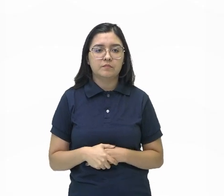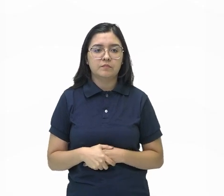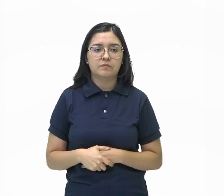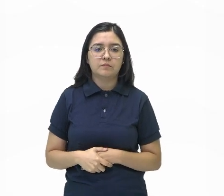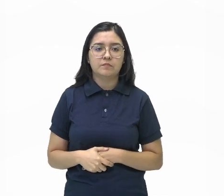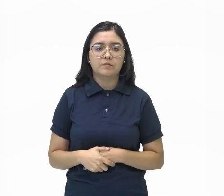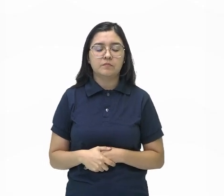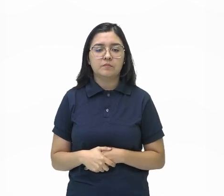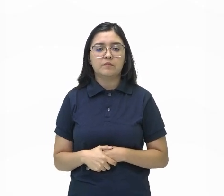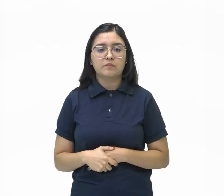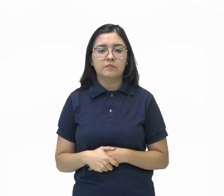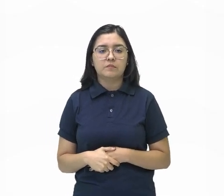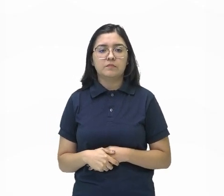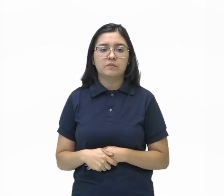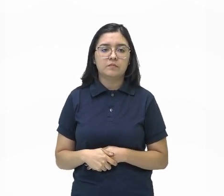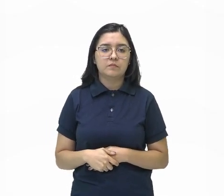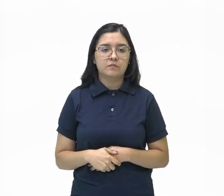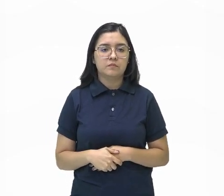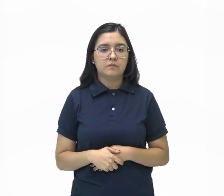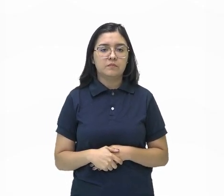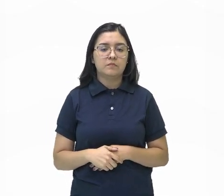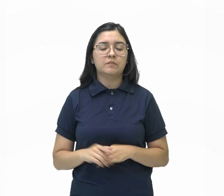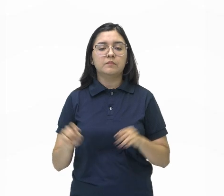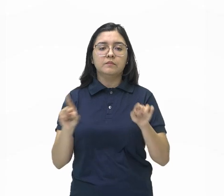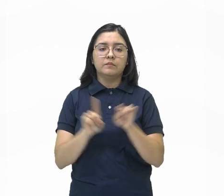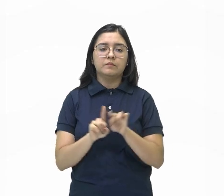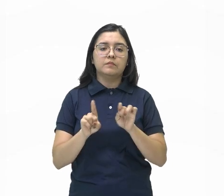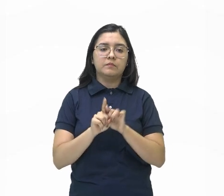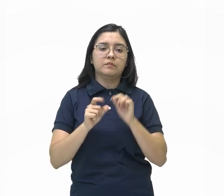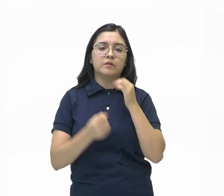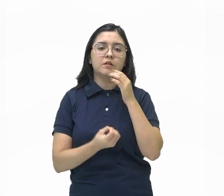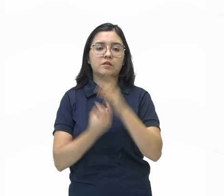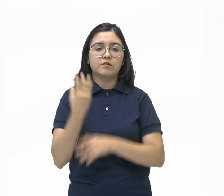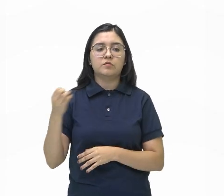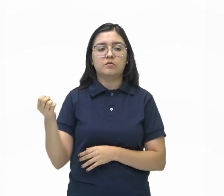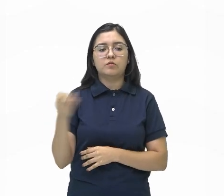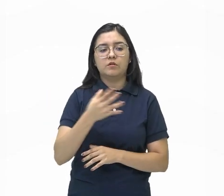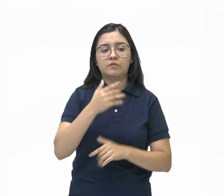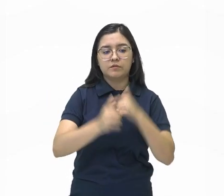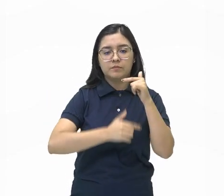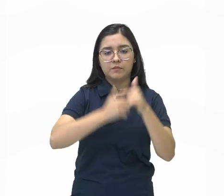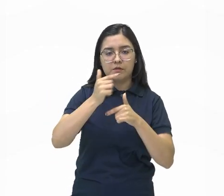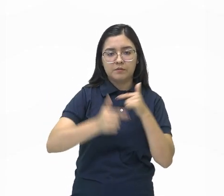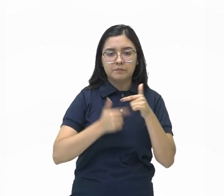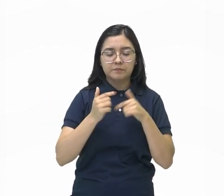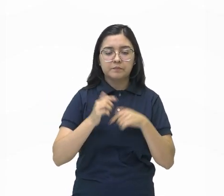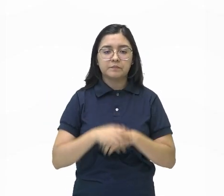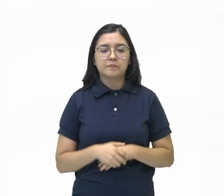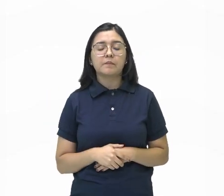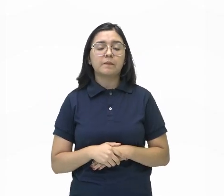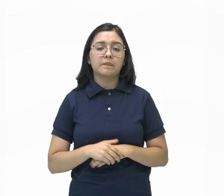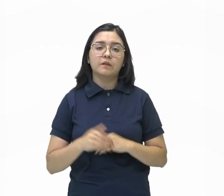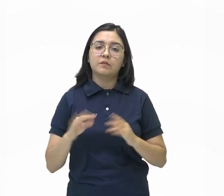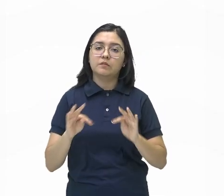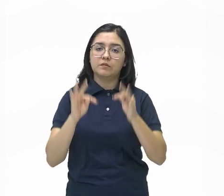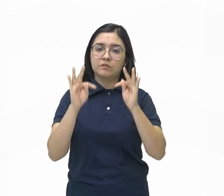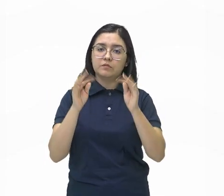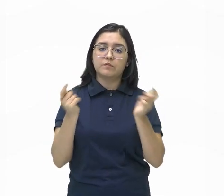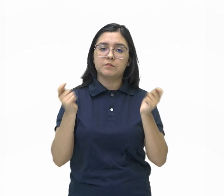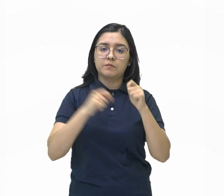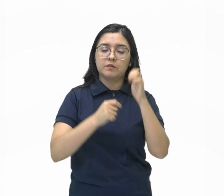aqui, a criação de novas funções, né? Então, a tecnologia vai criar novas